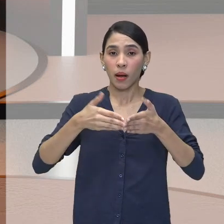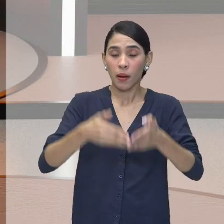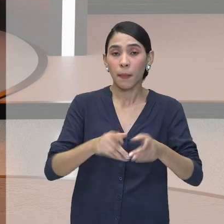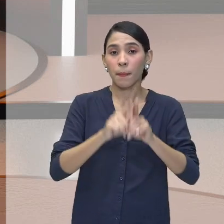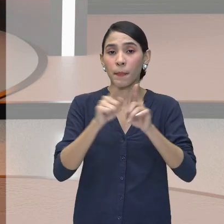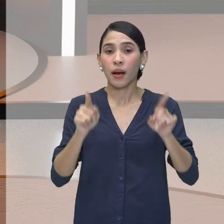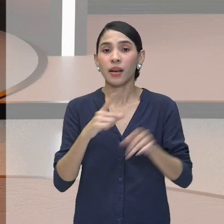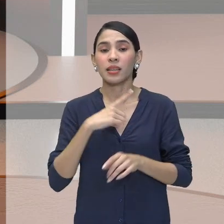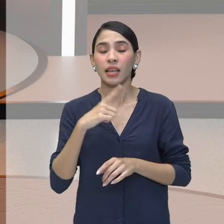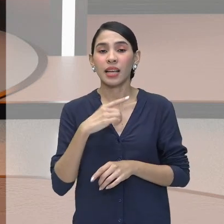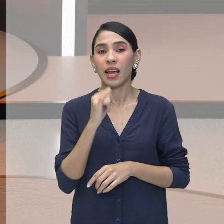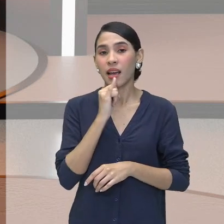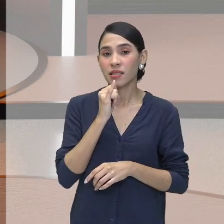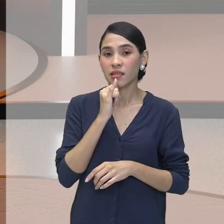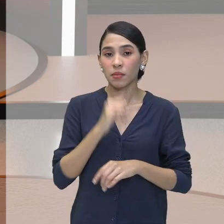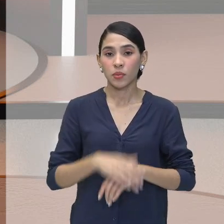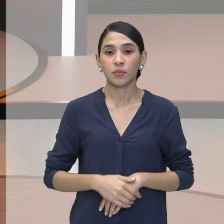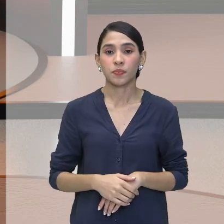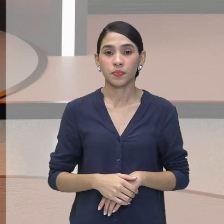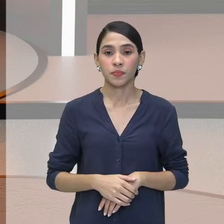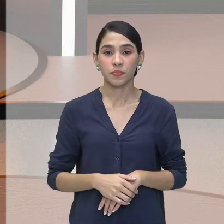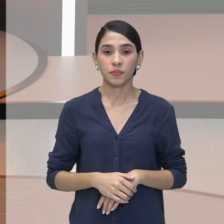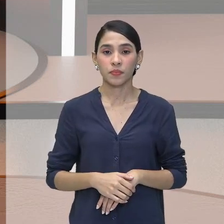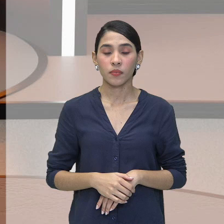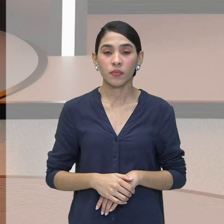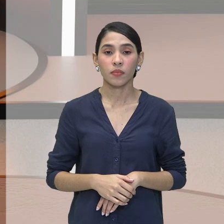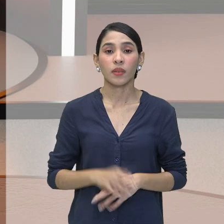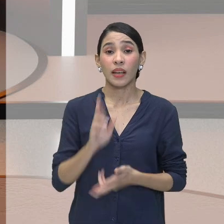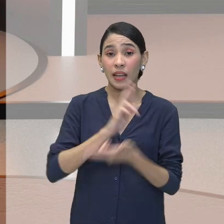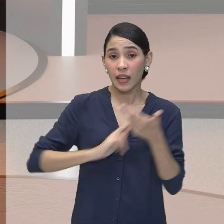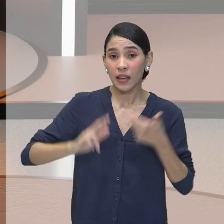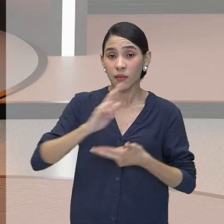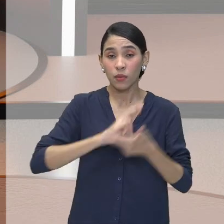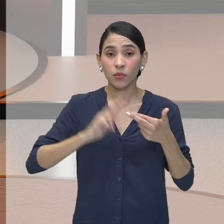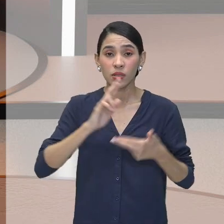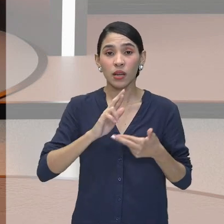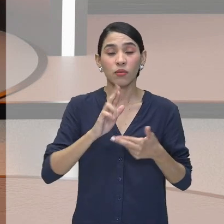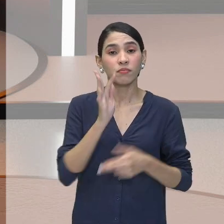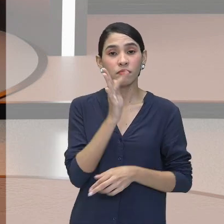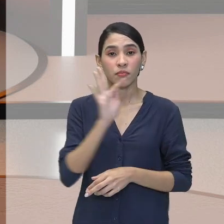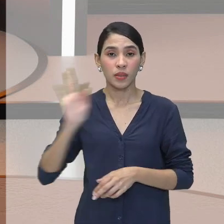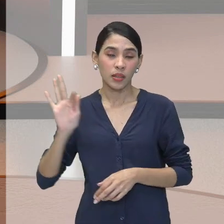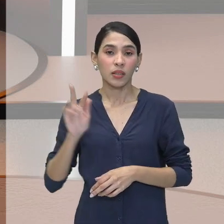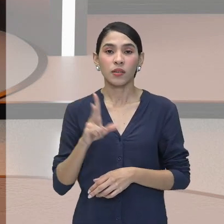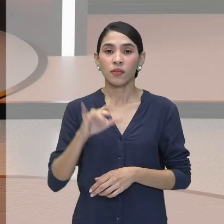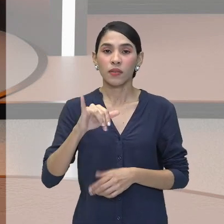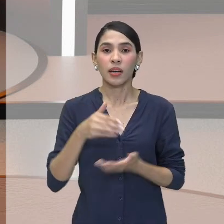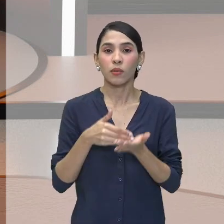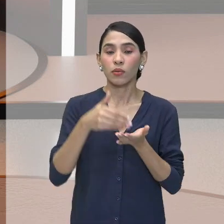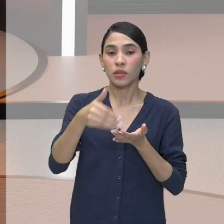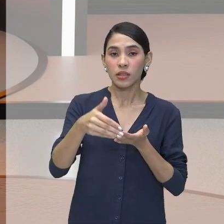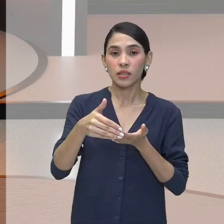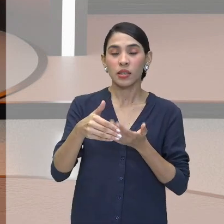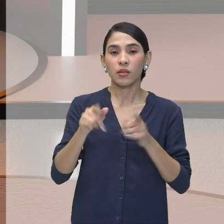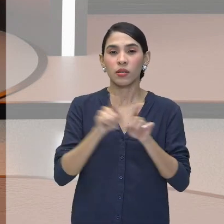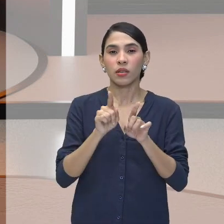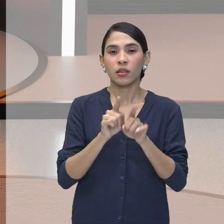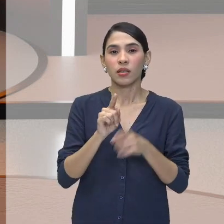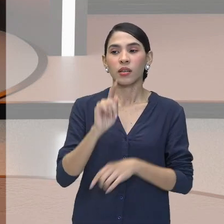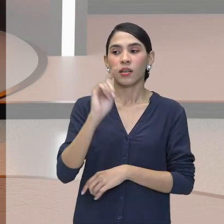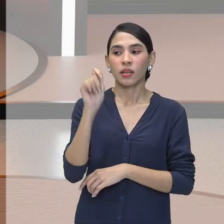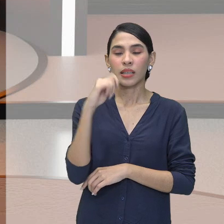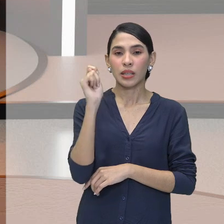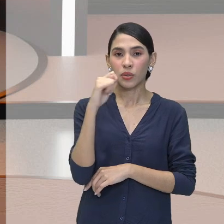por exemplo, uma revolução federalista que vai acontecer lá no Rio Grande do Sul e que ele vai ter